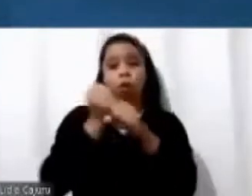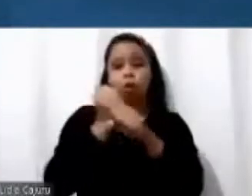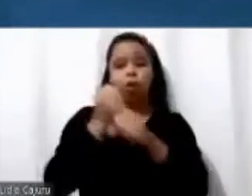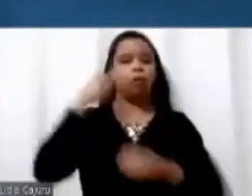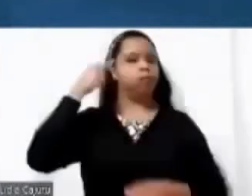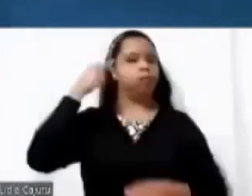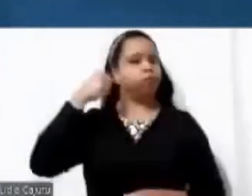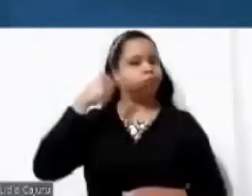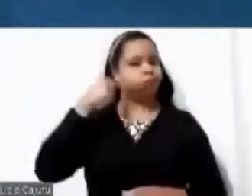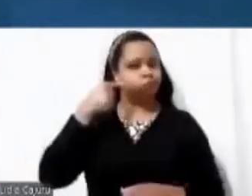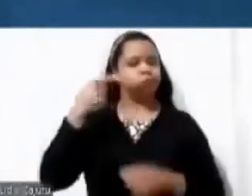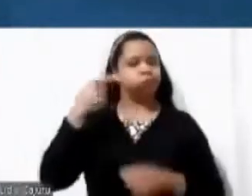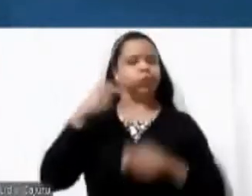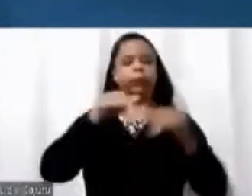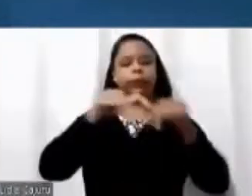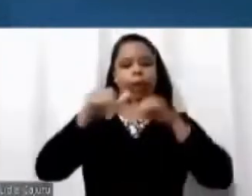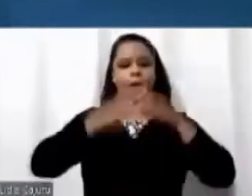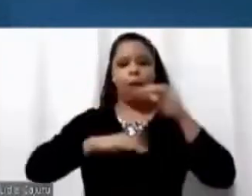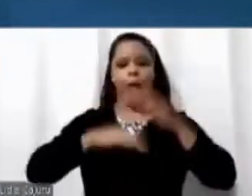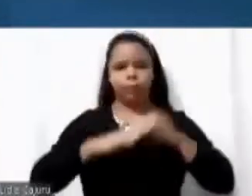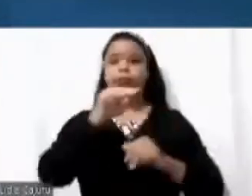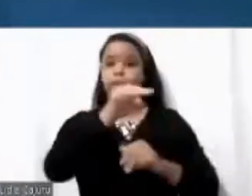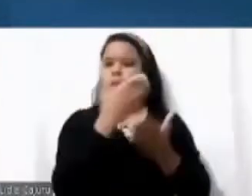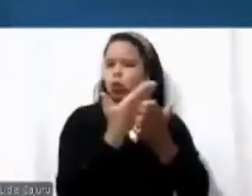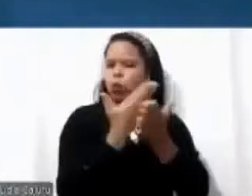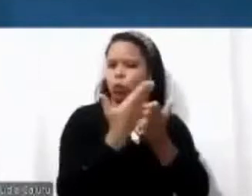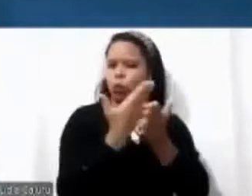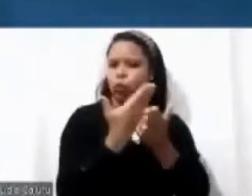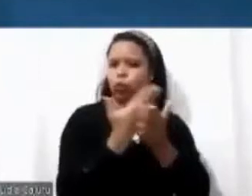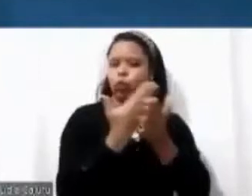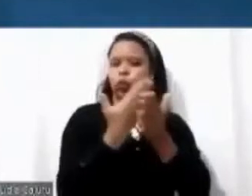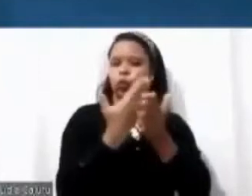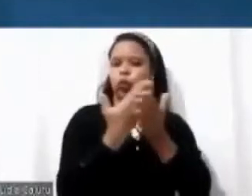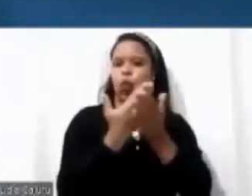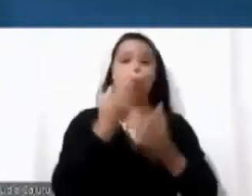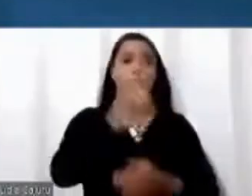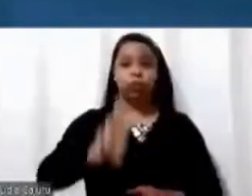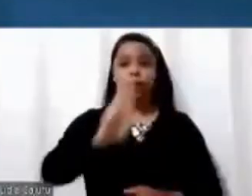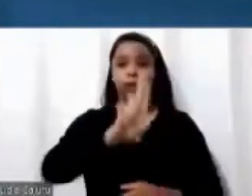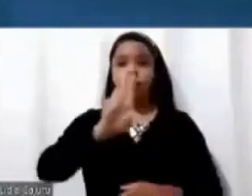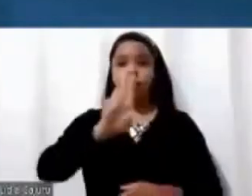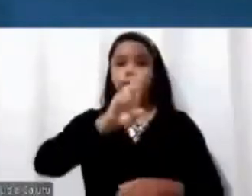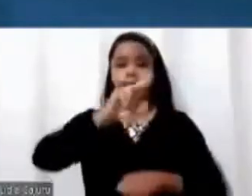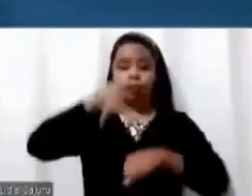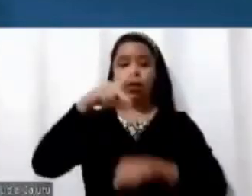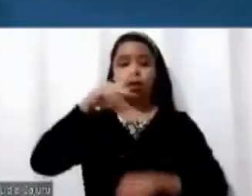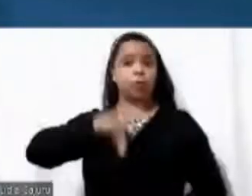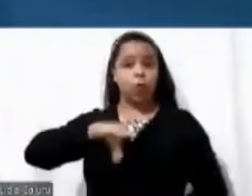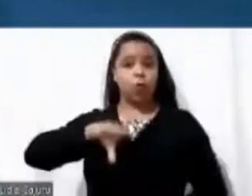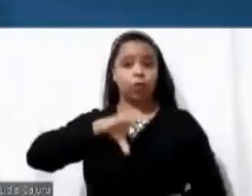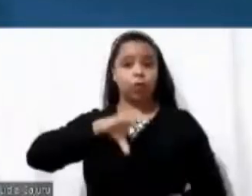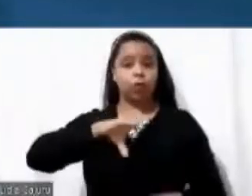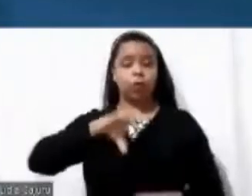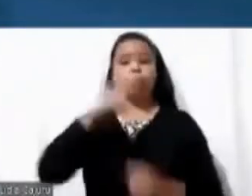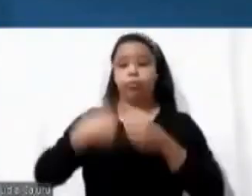Associados, especialista em Direito Médico pela Universidade de Coimbra, Portugal. Dr.